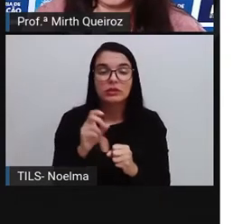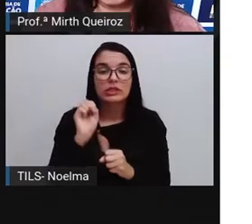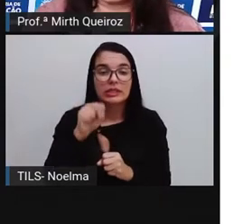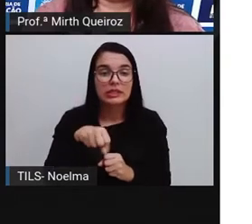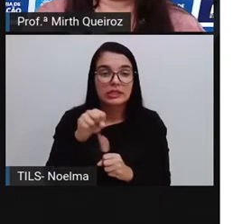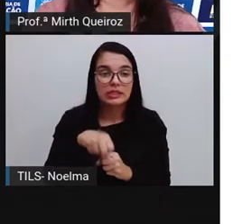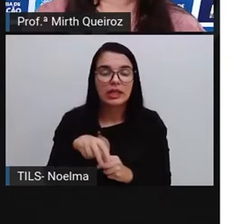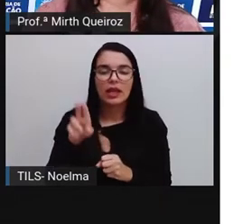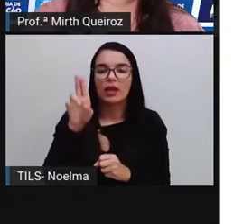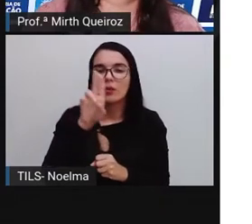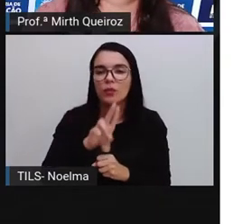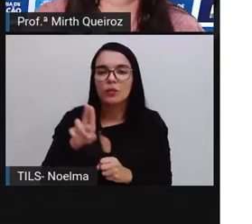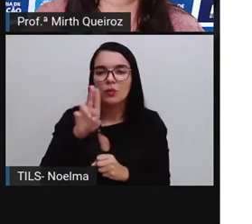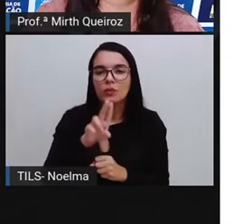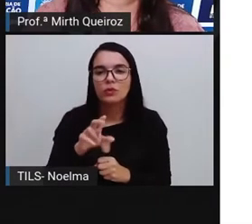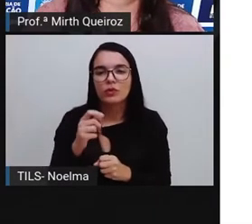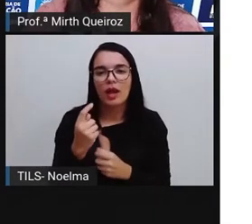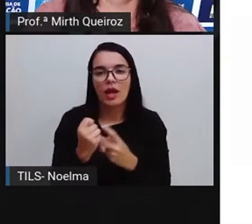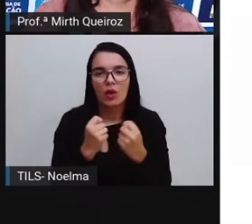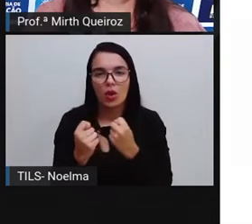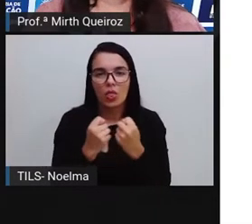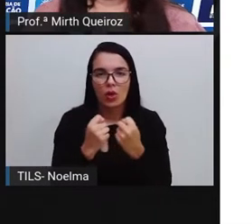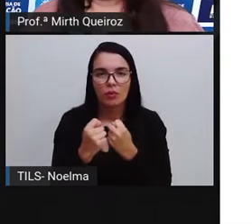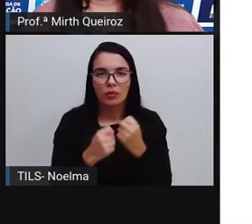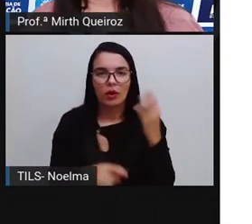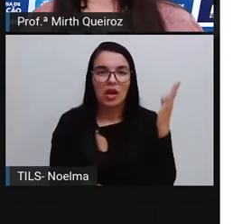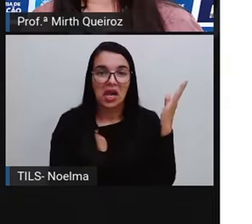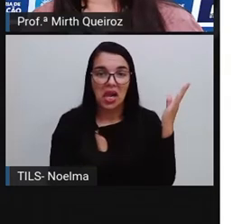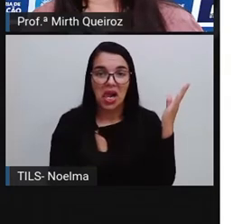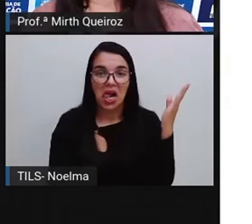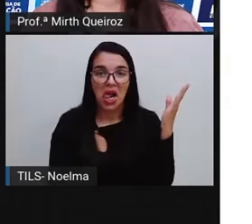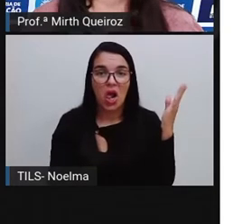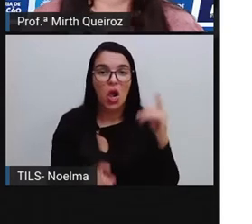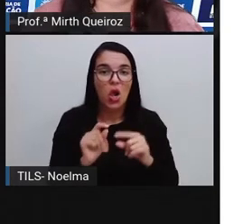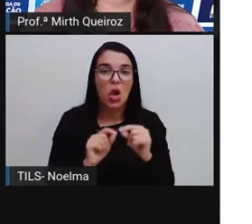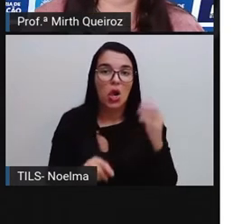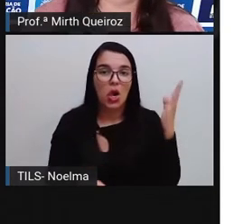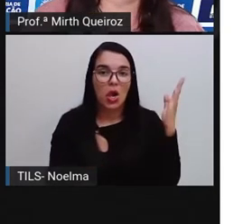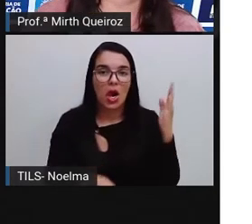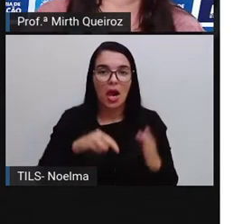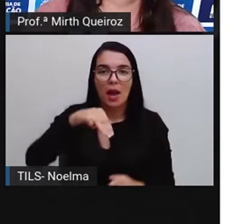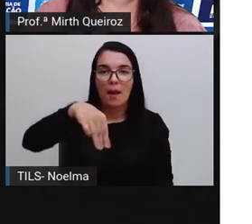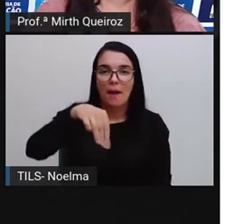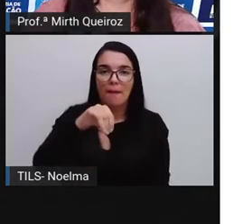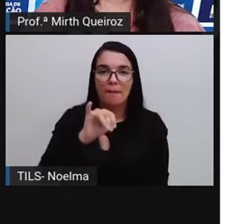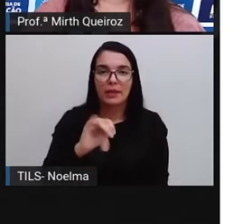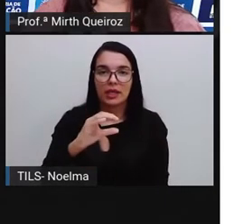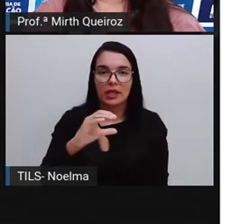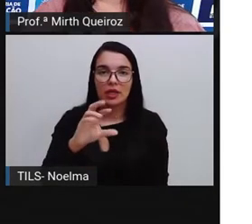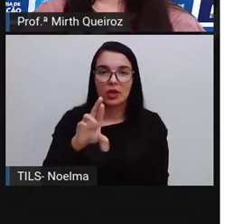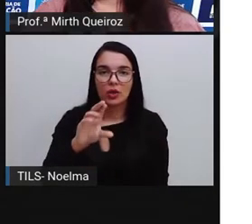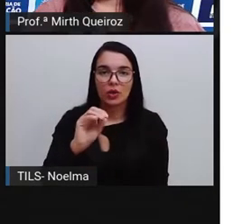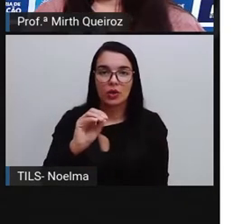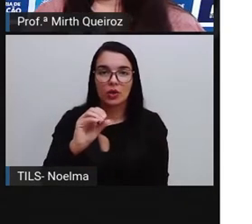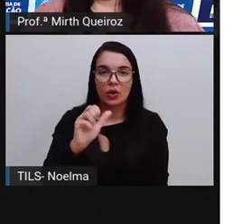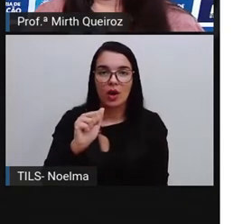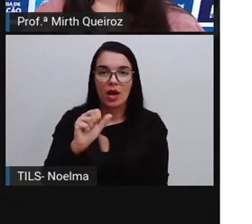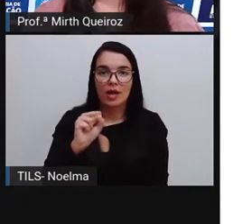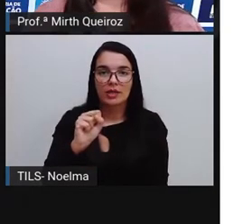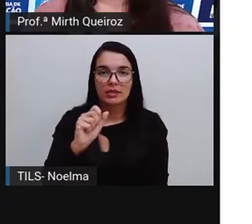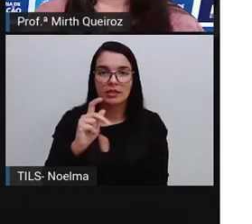maneira regrada de maneira bastante econômica e a outra forma seria a irrigação micro-aspersão